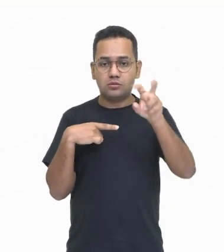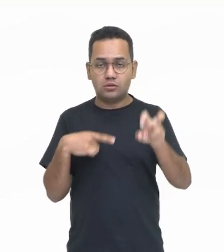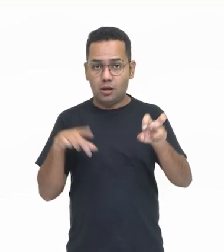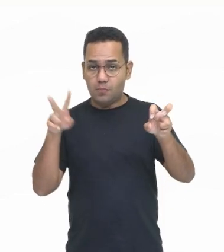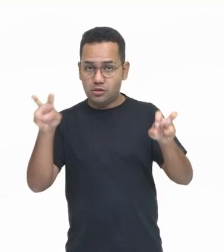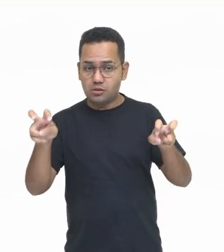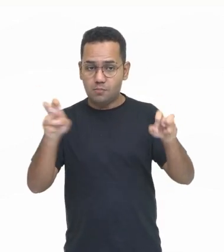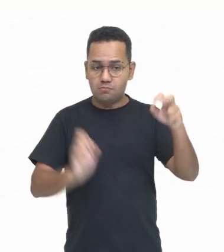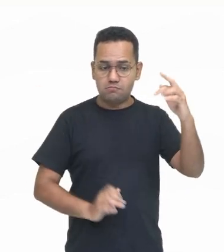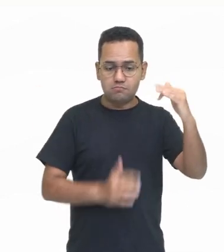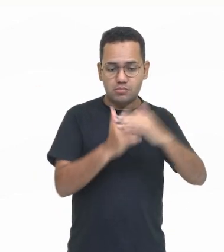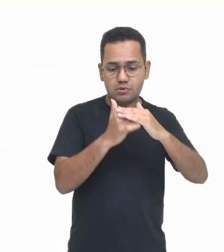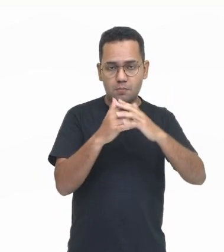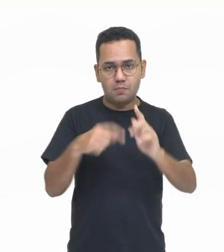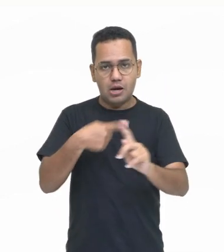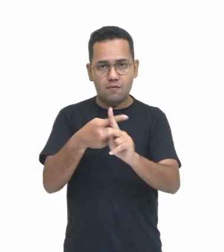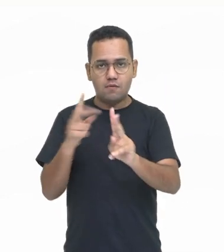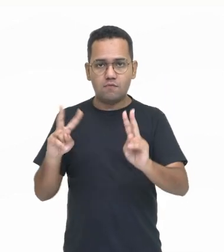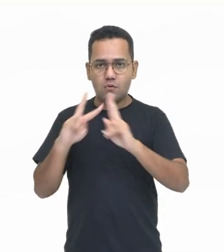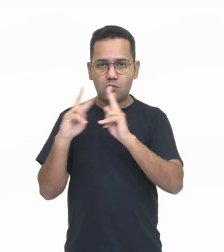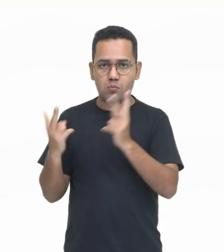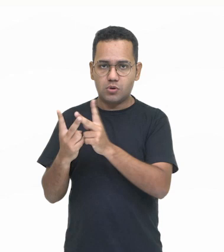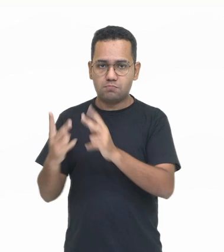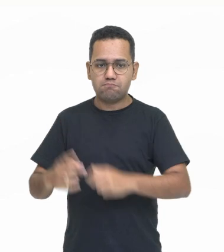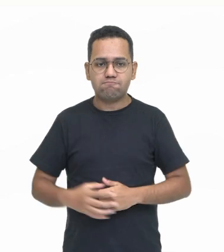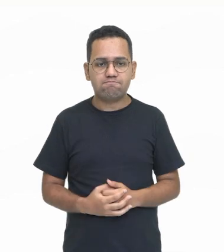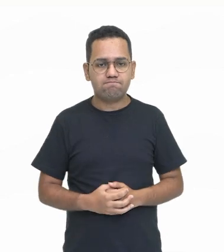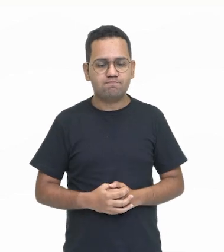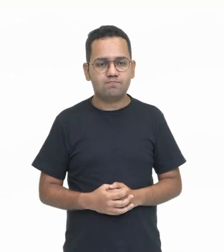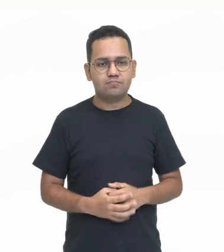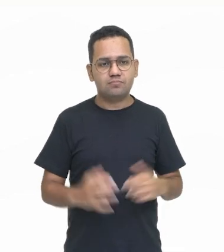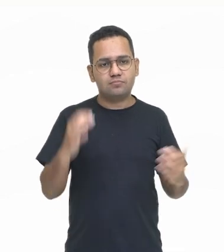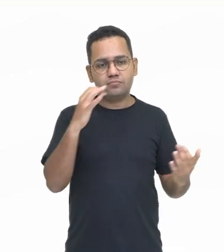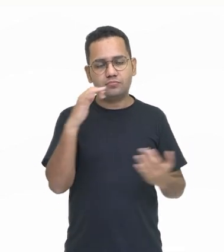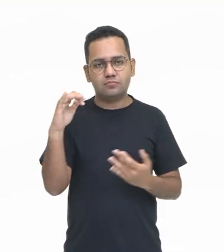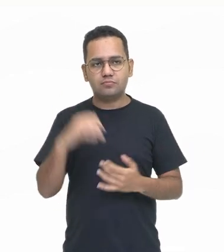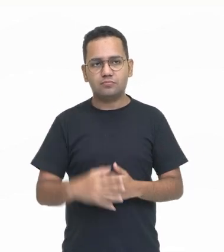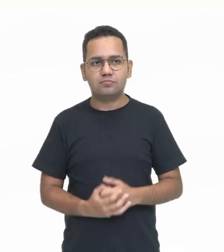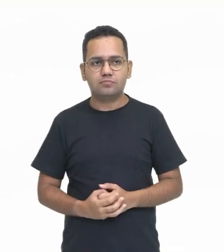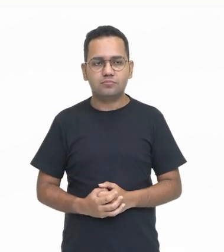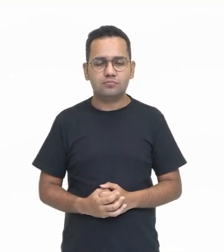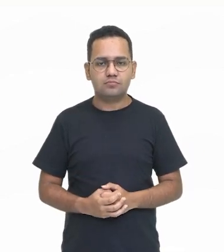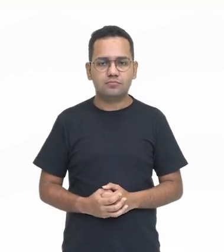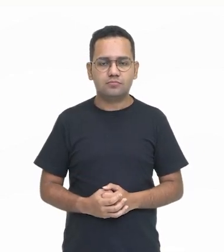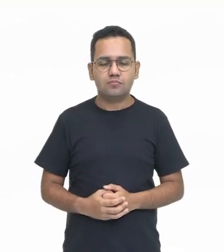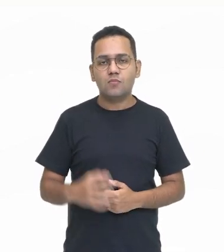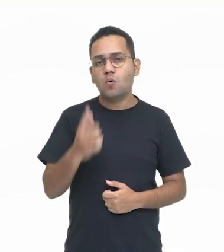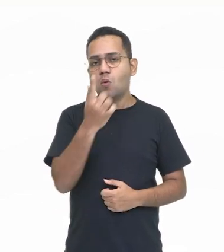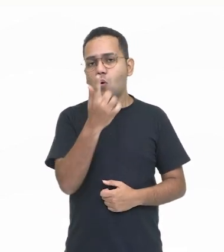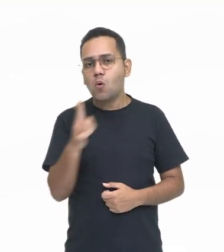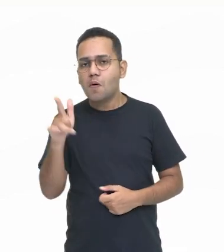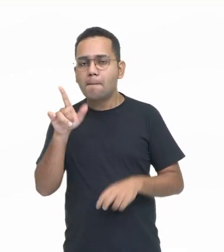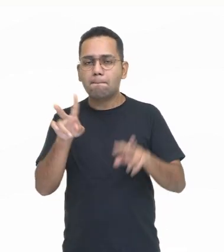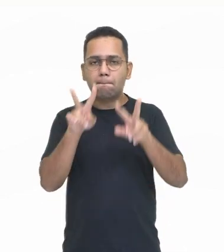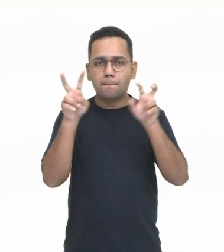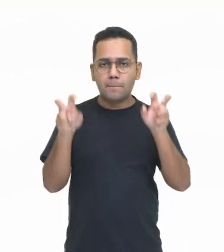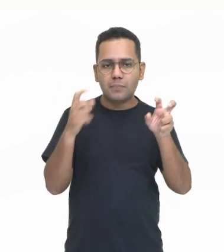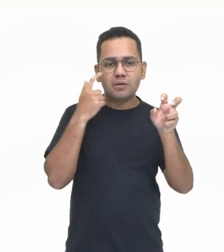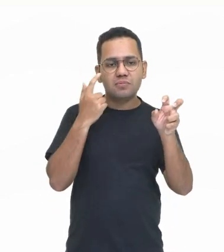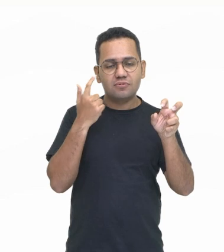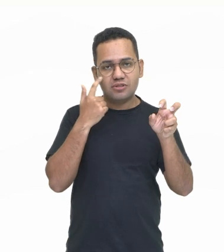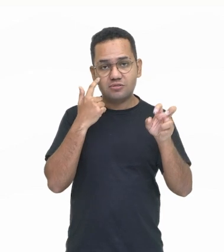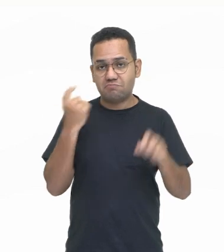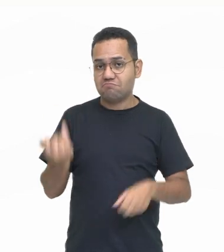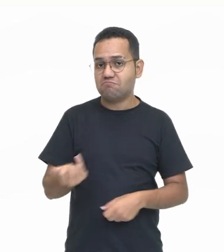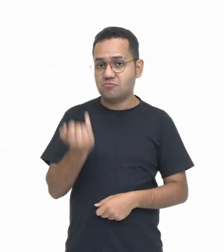e volume, certo? Bom, pessoal, mas nós também abordamos aí um outro tema também na nossa aula, que foi um tema